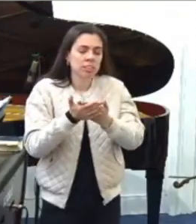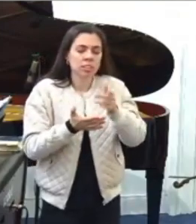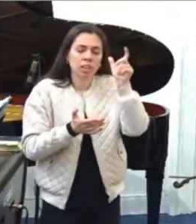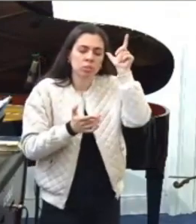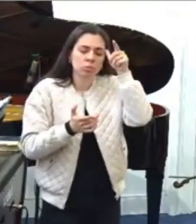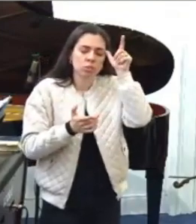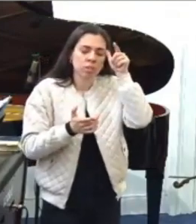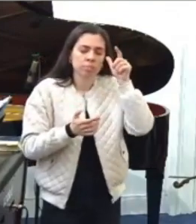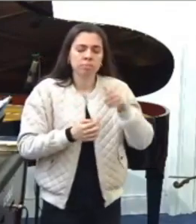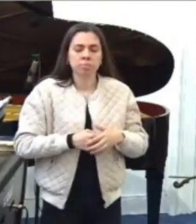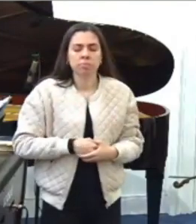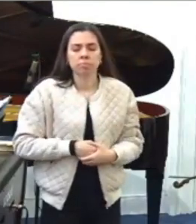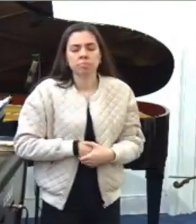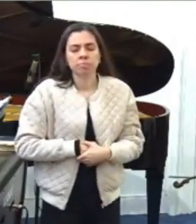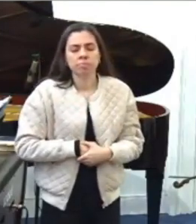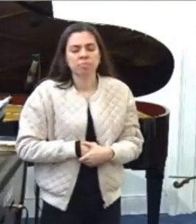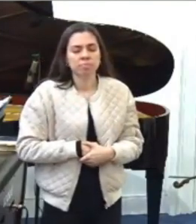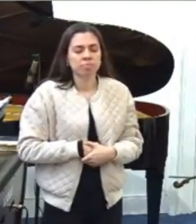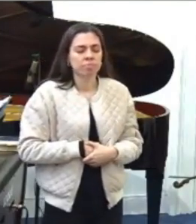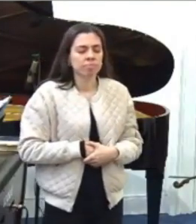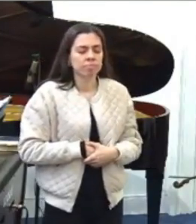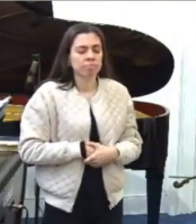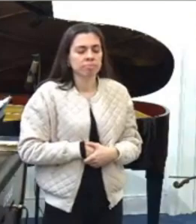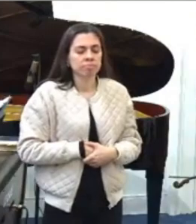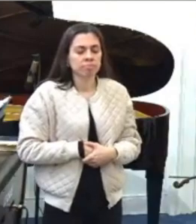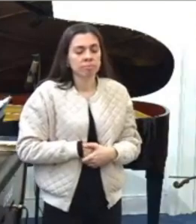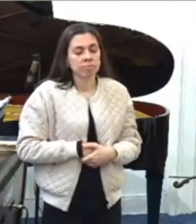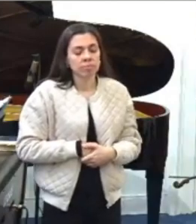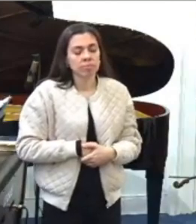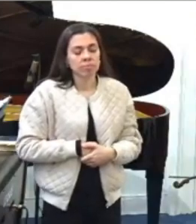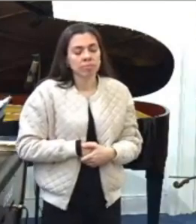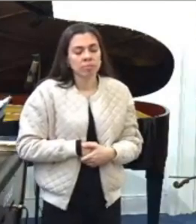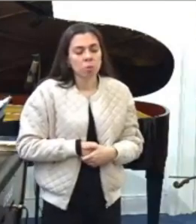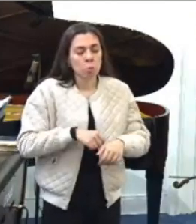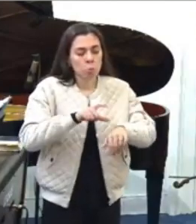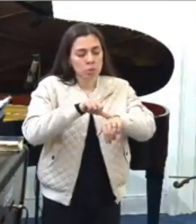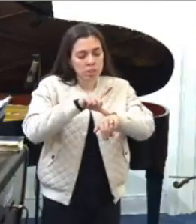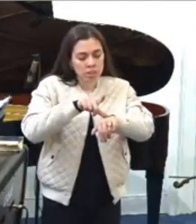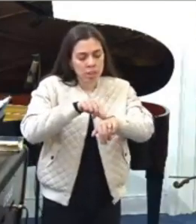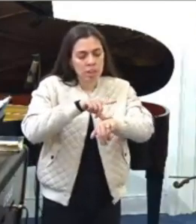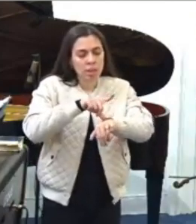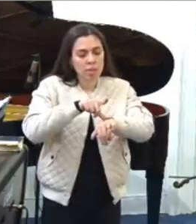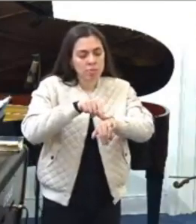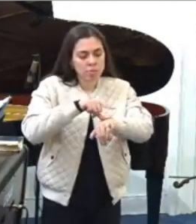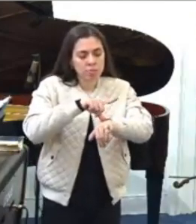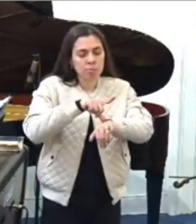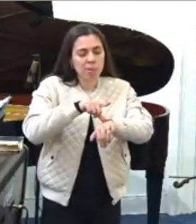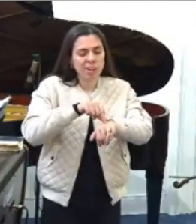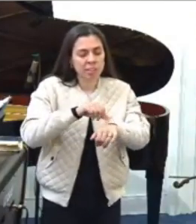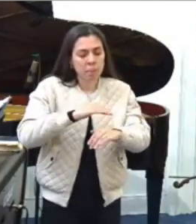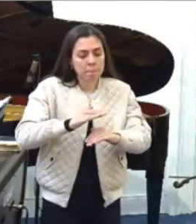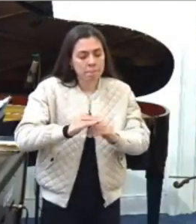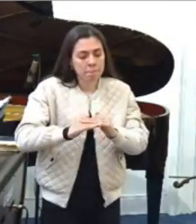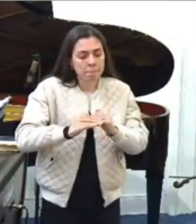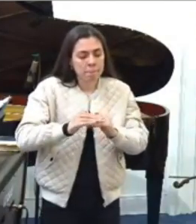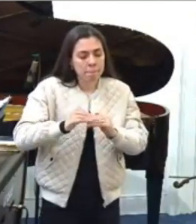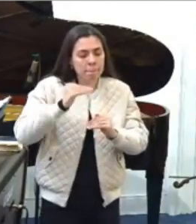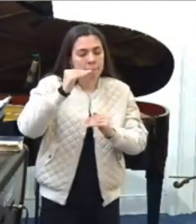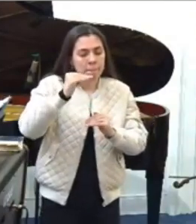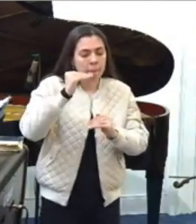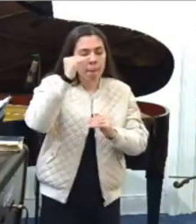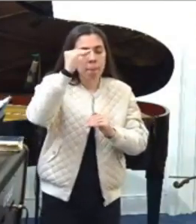certamente perseguições aumentarão em nosso meio. Que o testemunho daqueles que